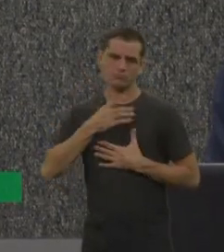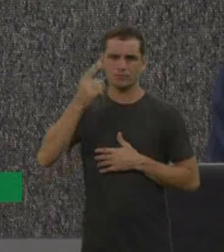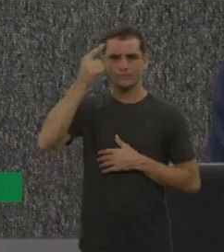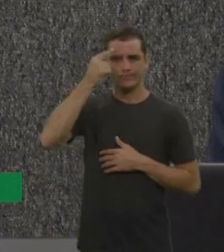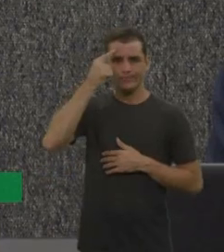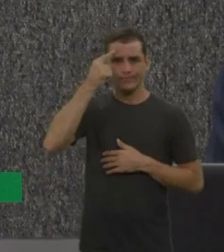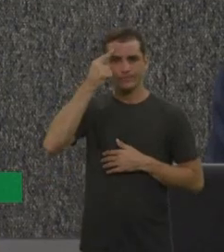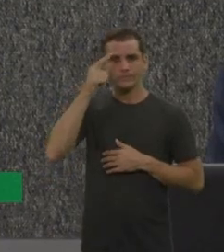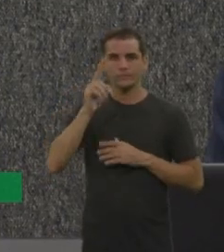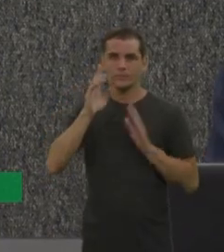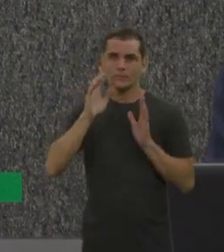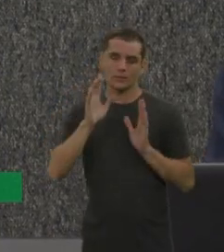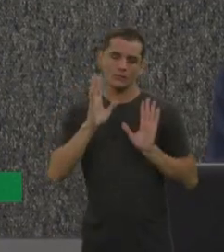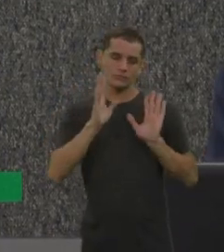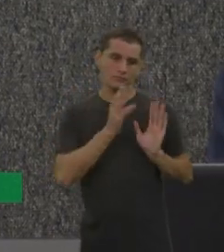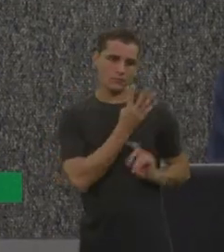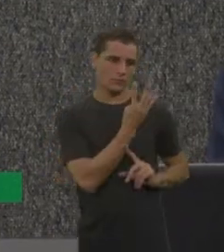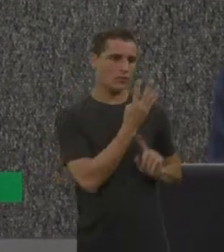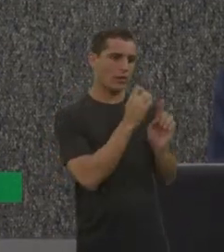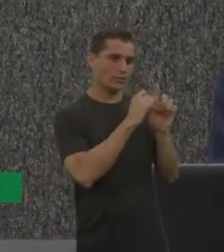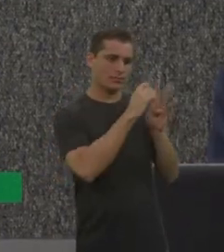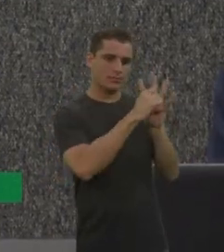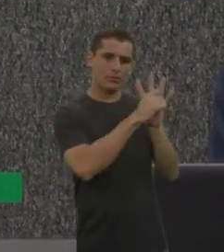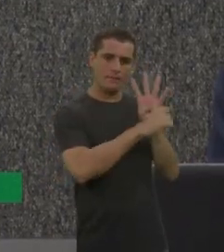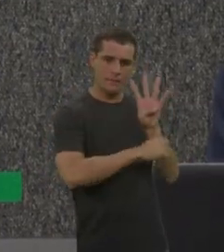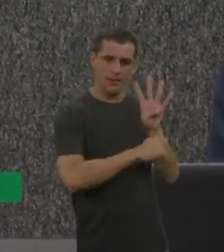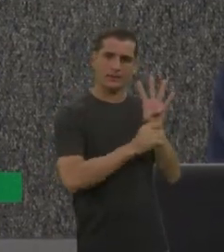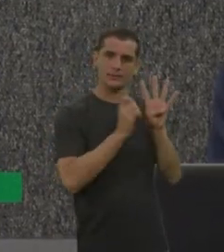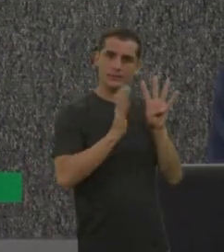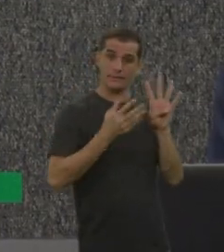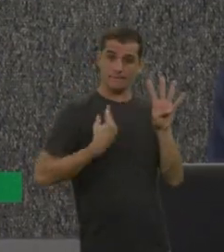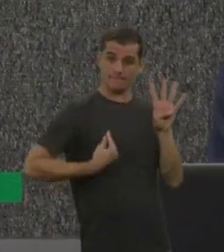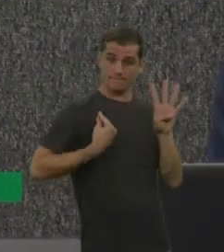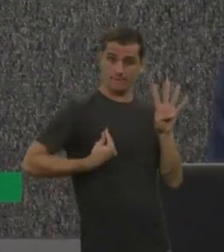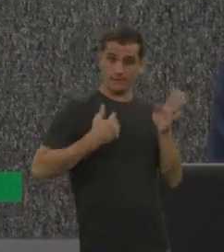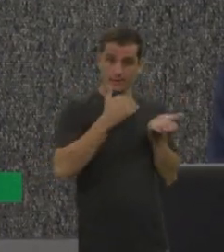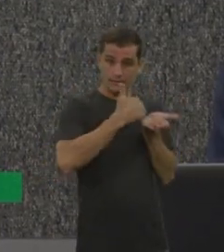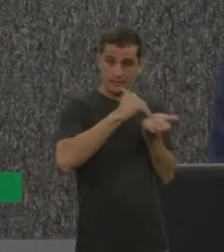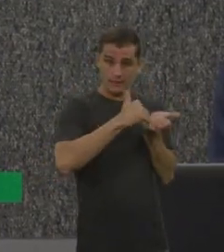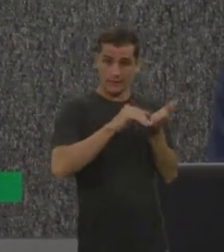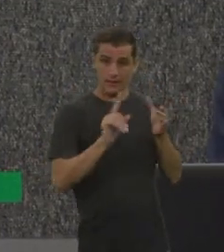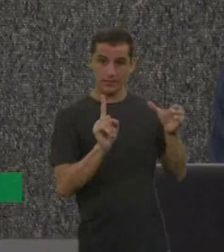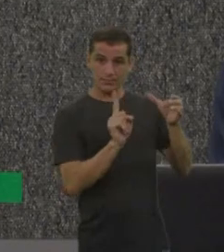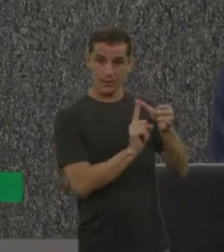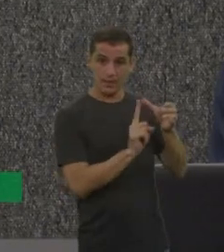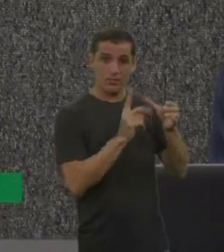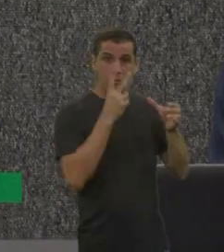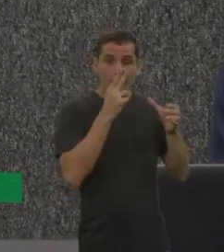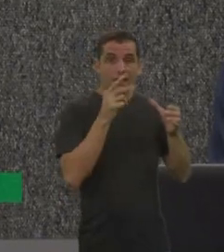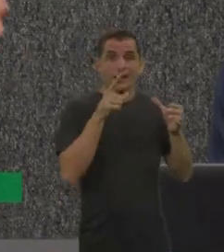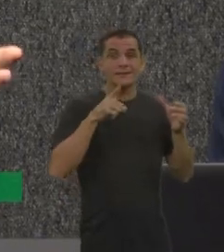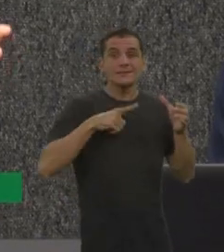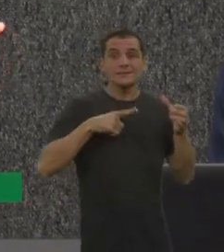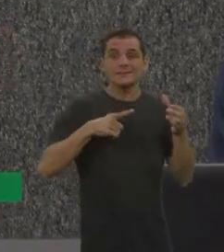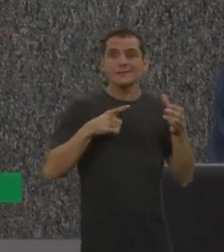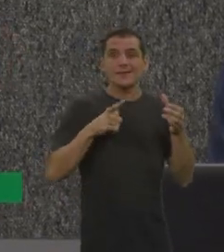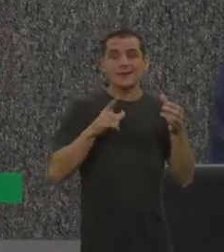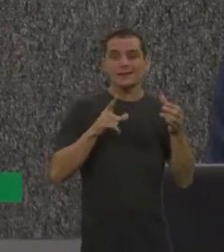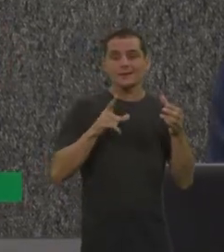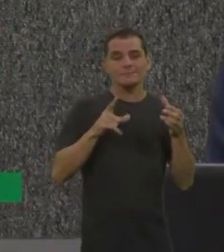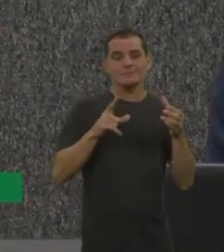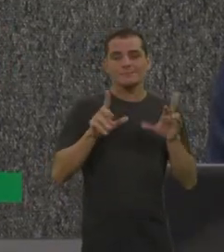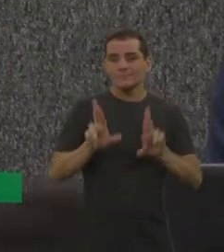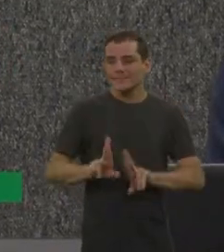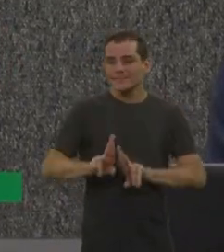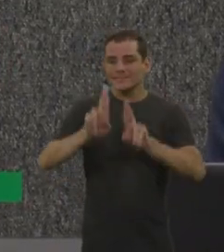pouco menos de 4 meses, existe um abismo entre a portaria 199, que é